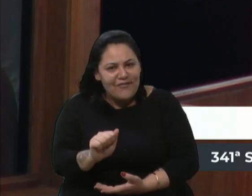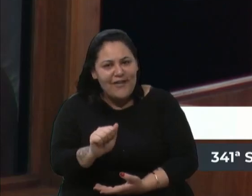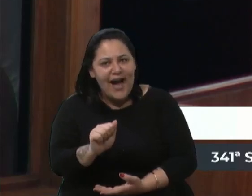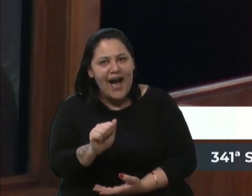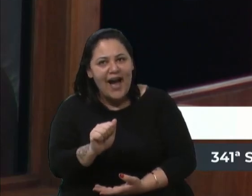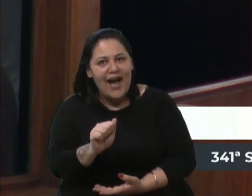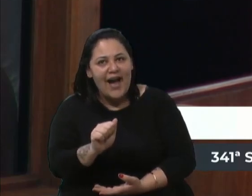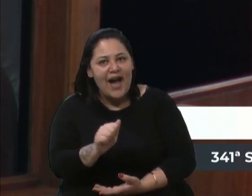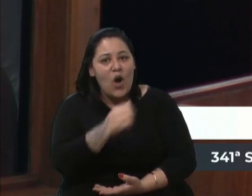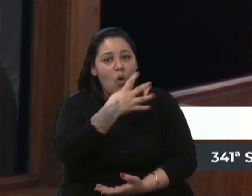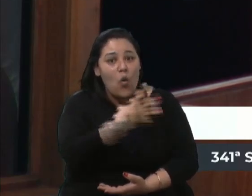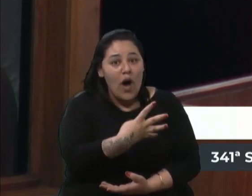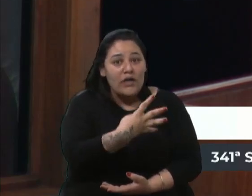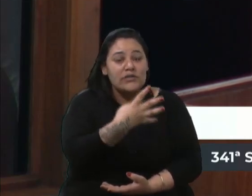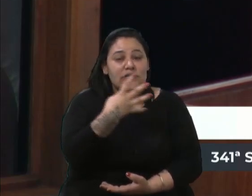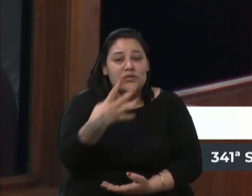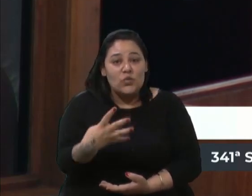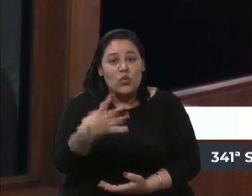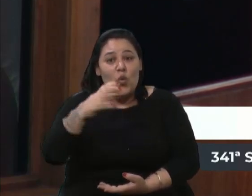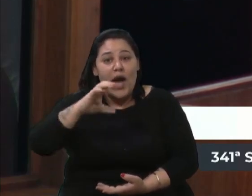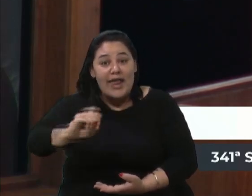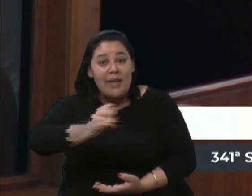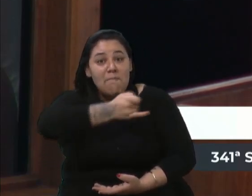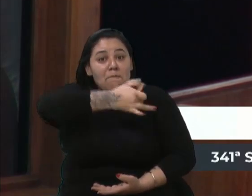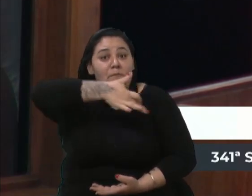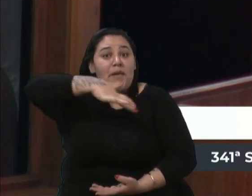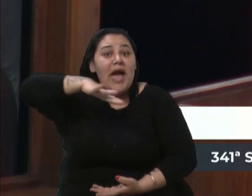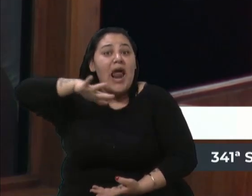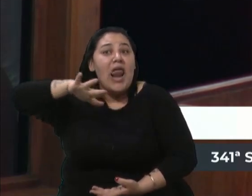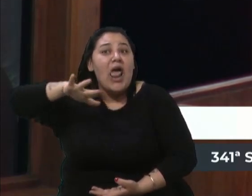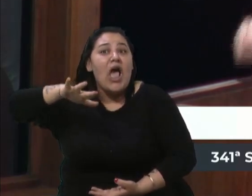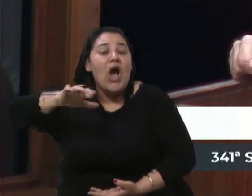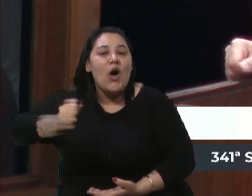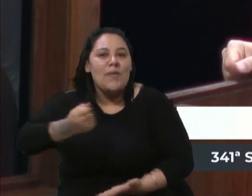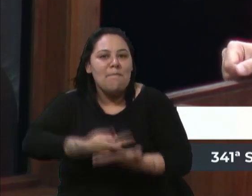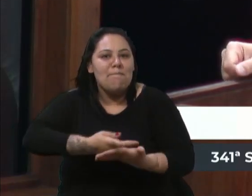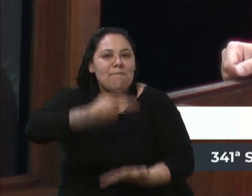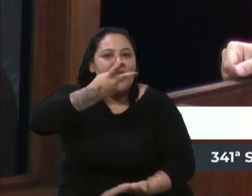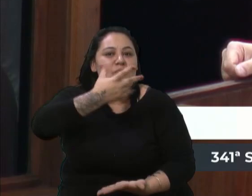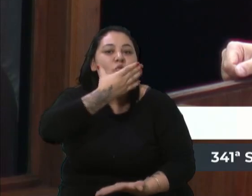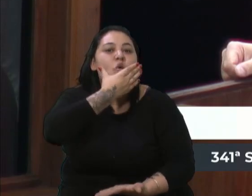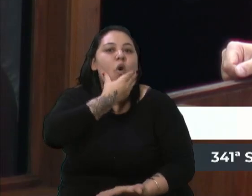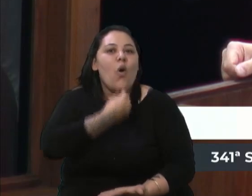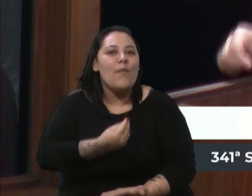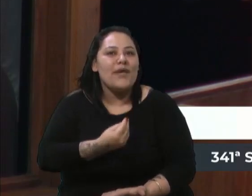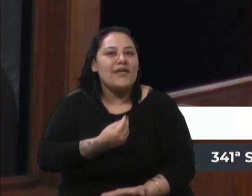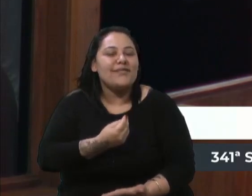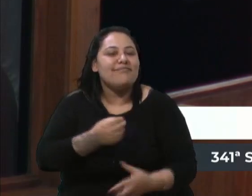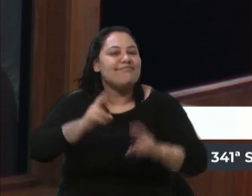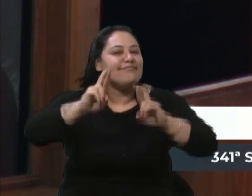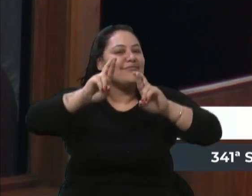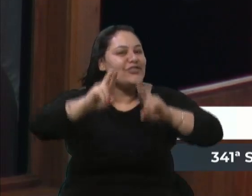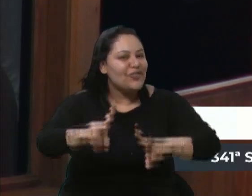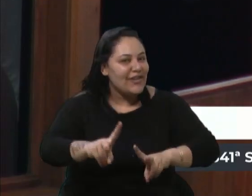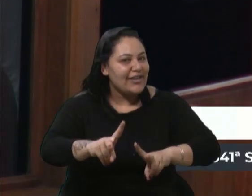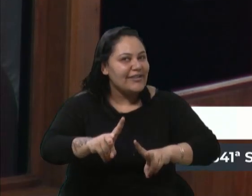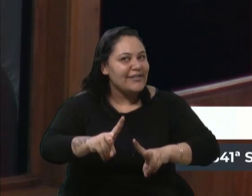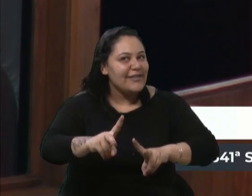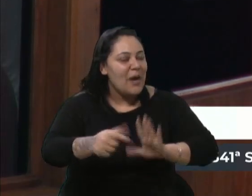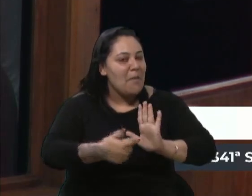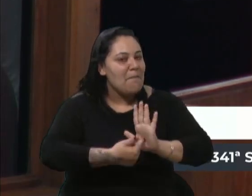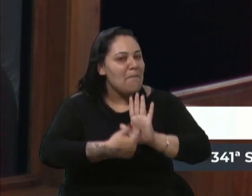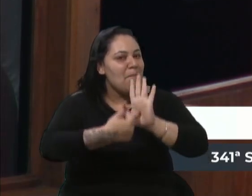ofereceu 440 milhões em premiações na Copa do Mundo masculina. Então, isso